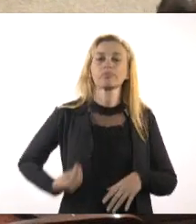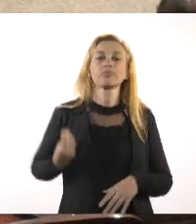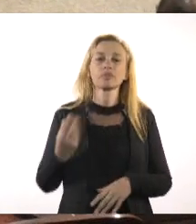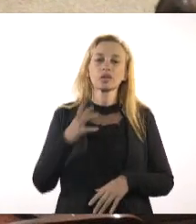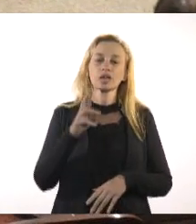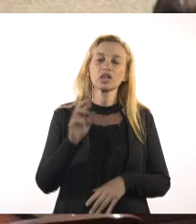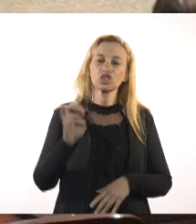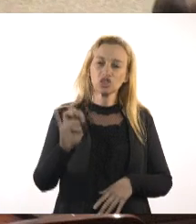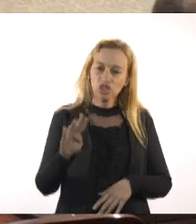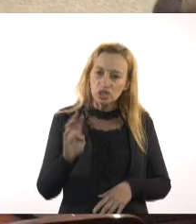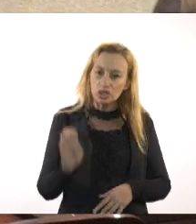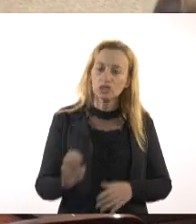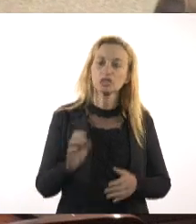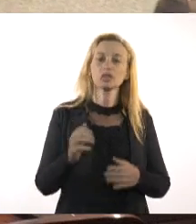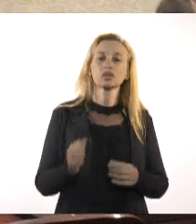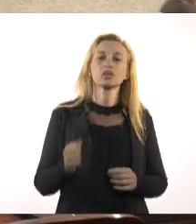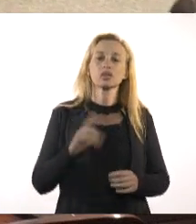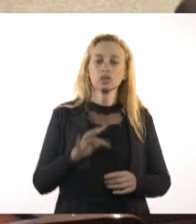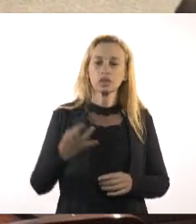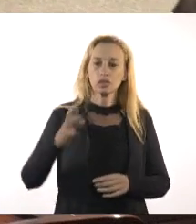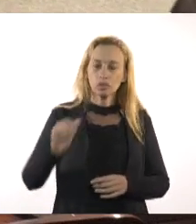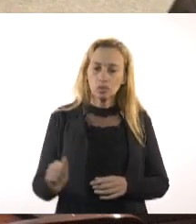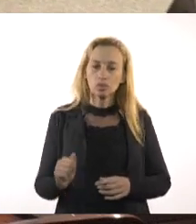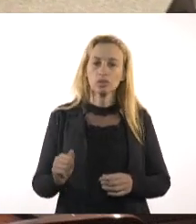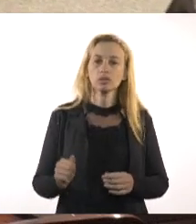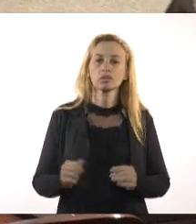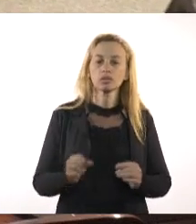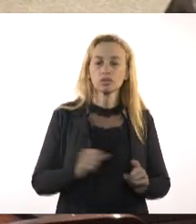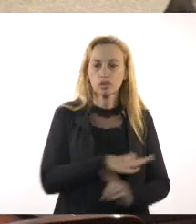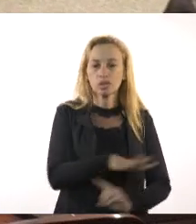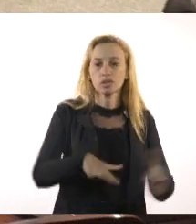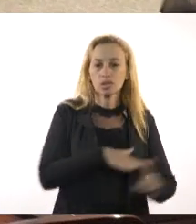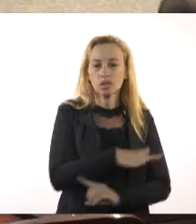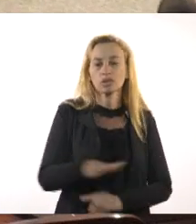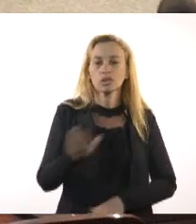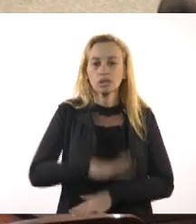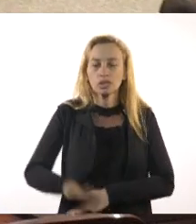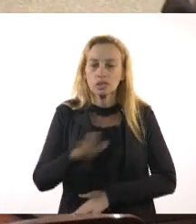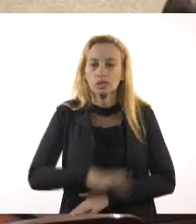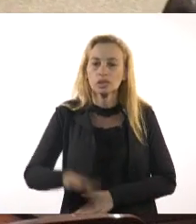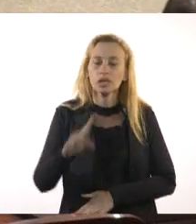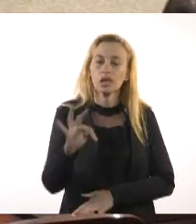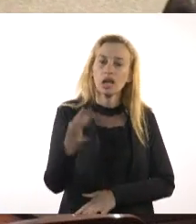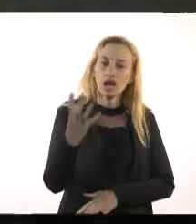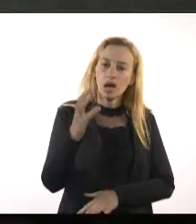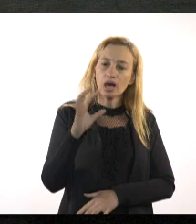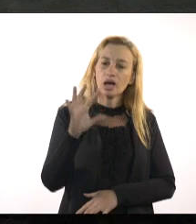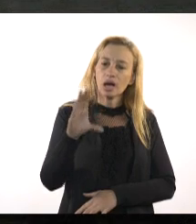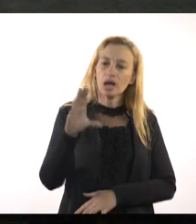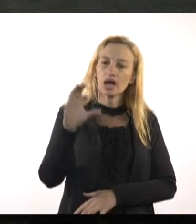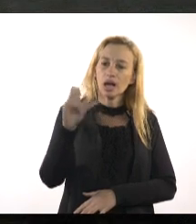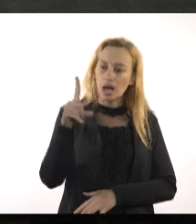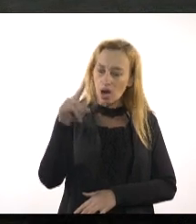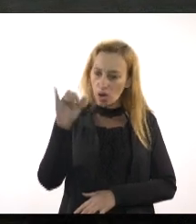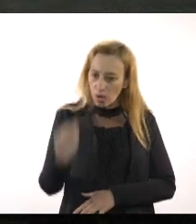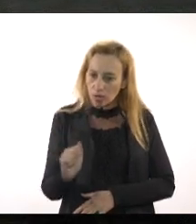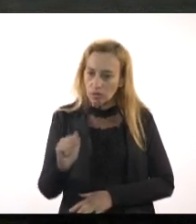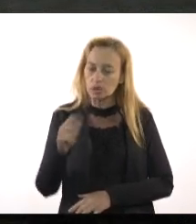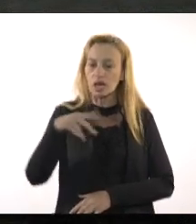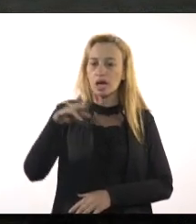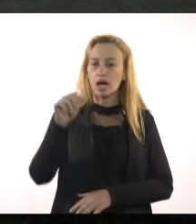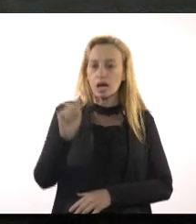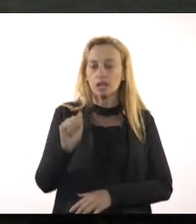Regina Leão, coordenadora social da Pastoral do Menor, da Cláudia Costa, da Ana Maria de